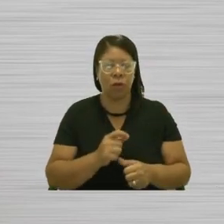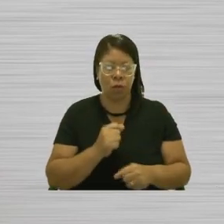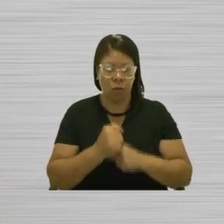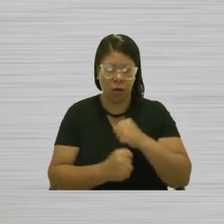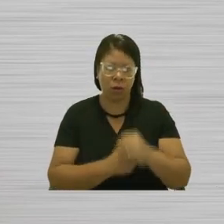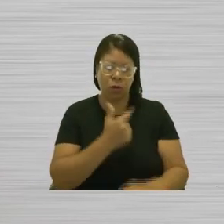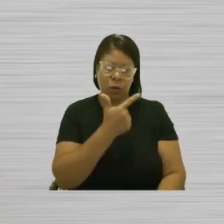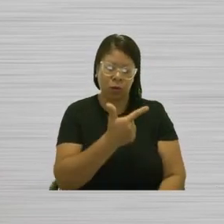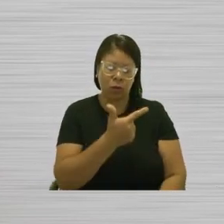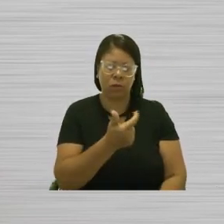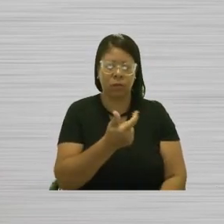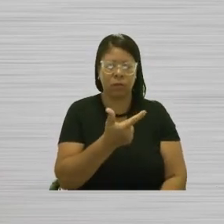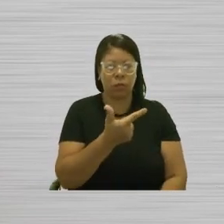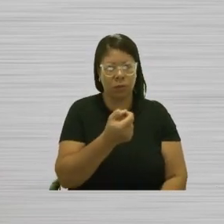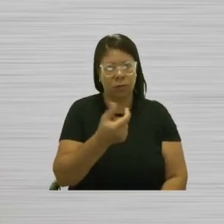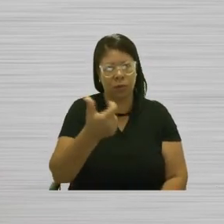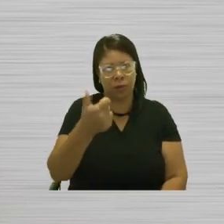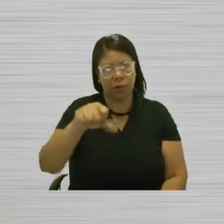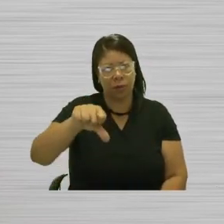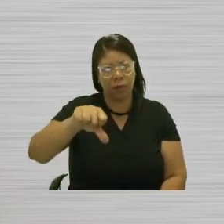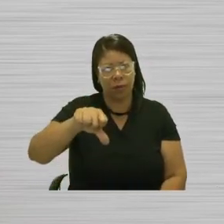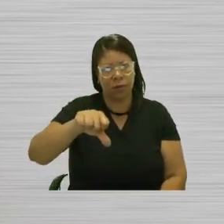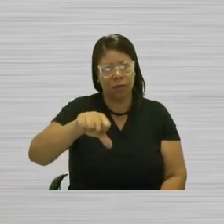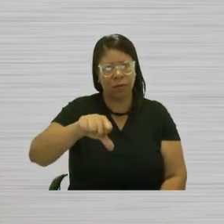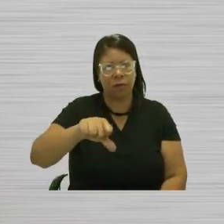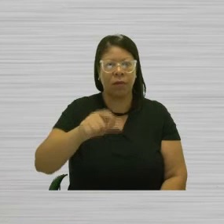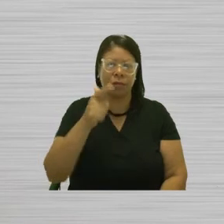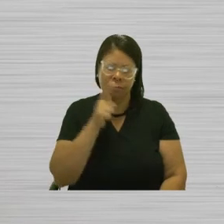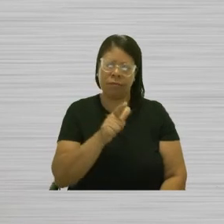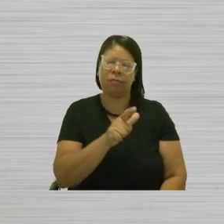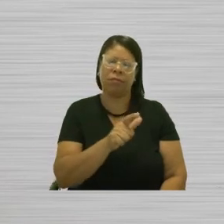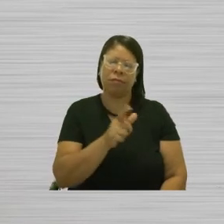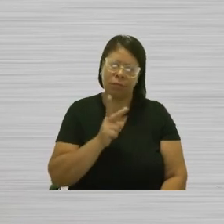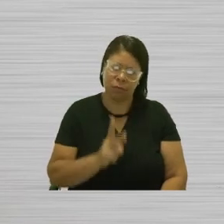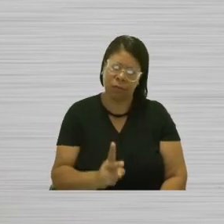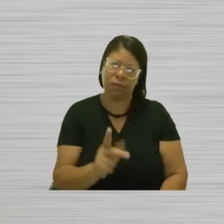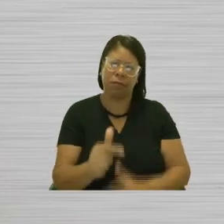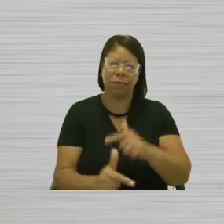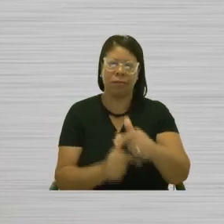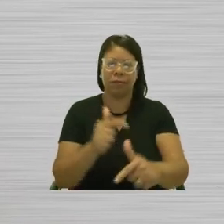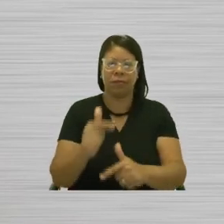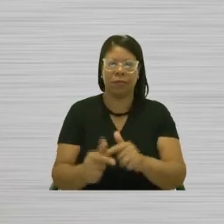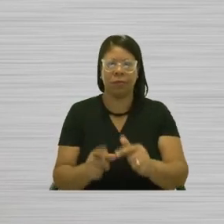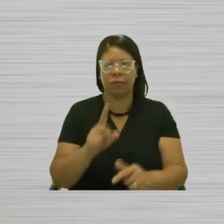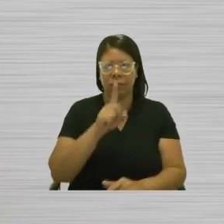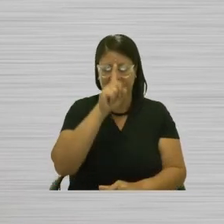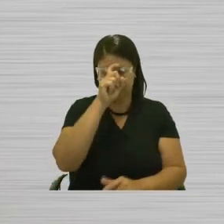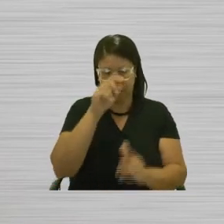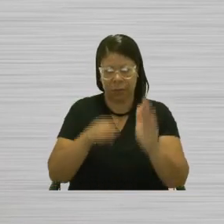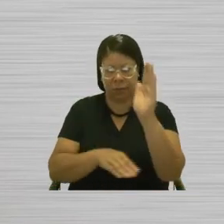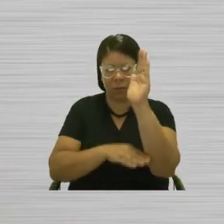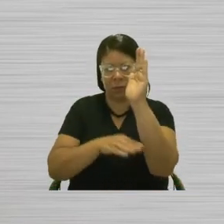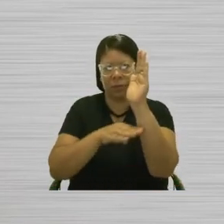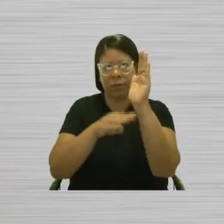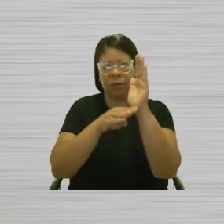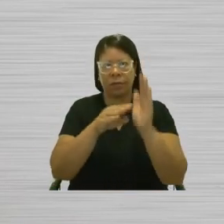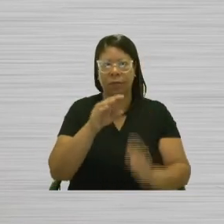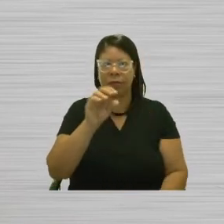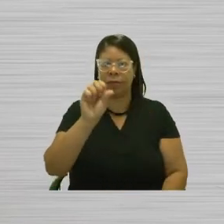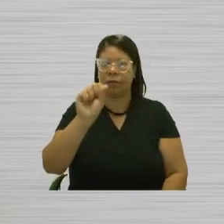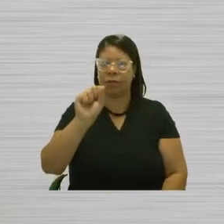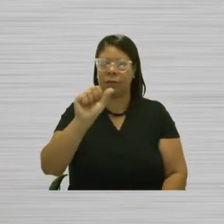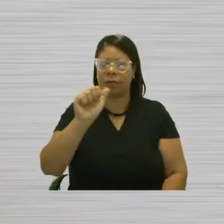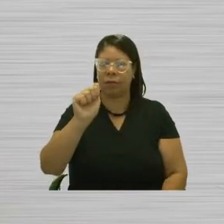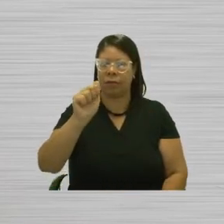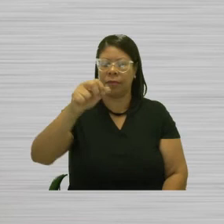e atualmente, eles continuam trabalhando no Santiago, que é uma unidade que a gente está reformando completamente,